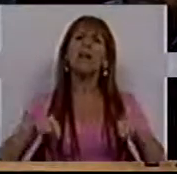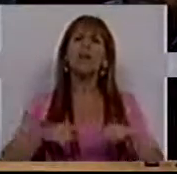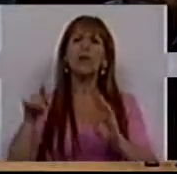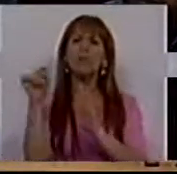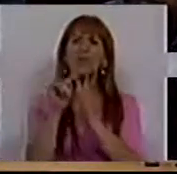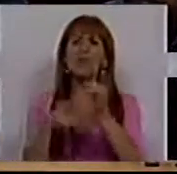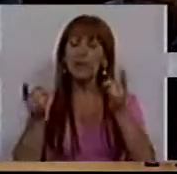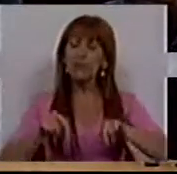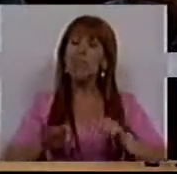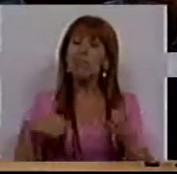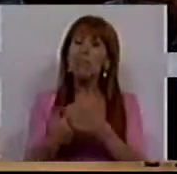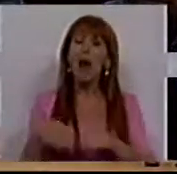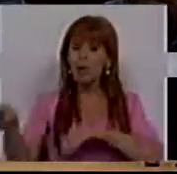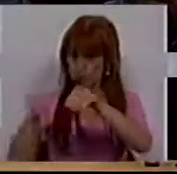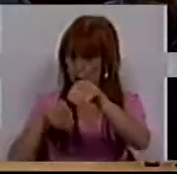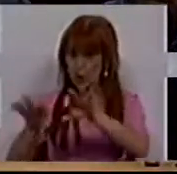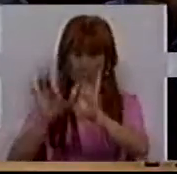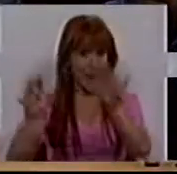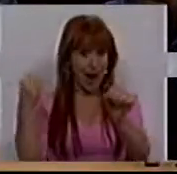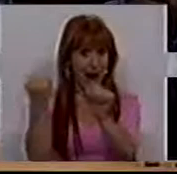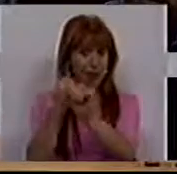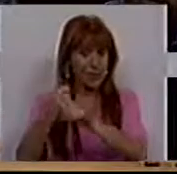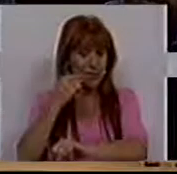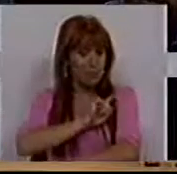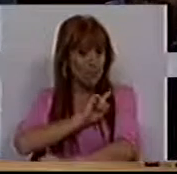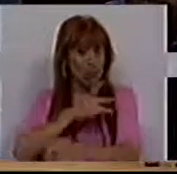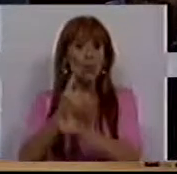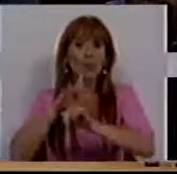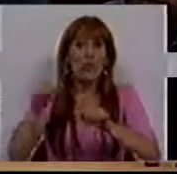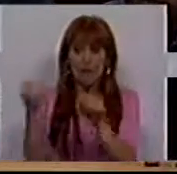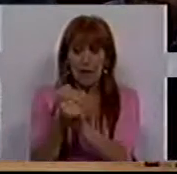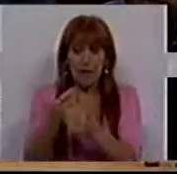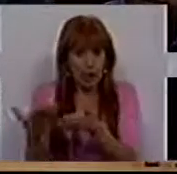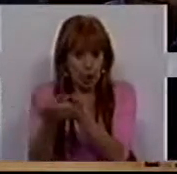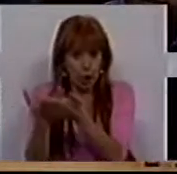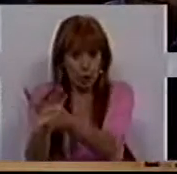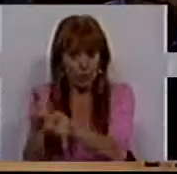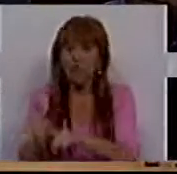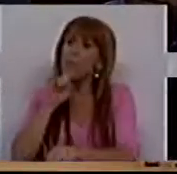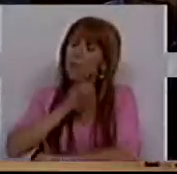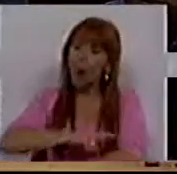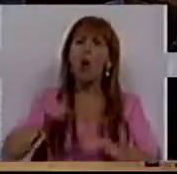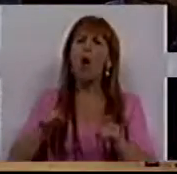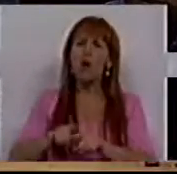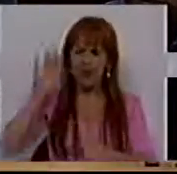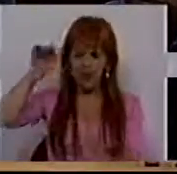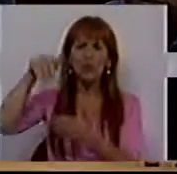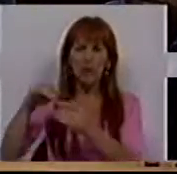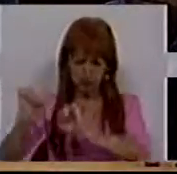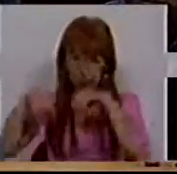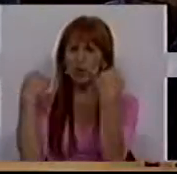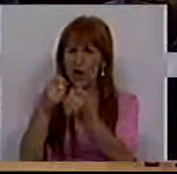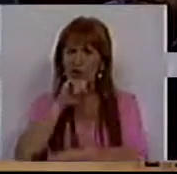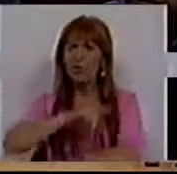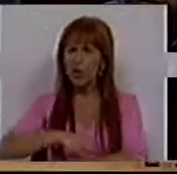Este princípio também se aplica ao jogo, que é uma atividade particular, porque é uma atividade económica que pode ter consequências